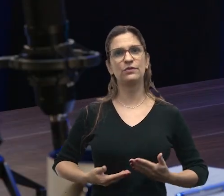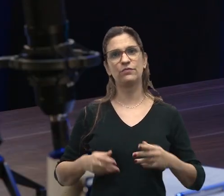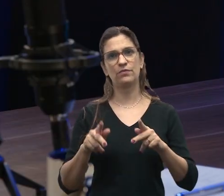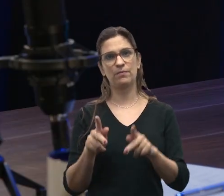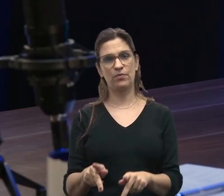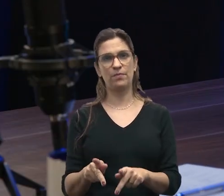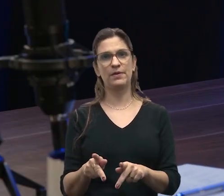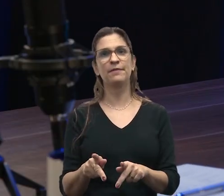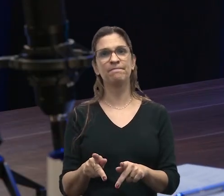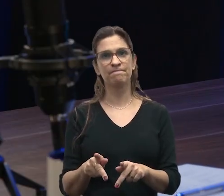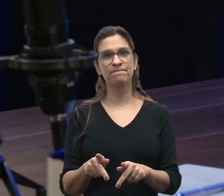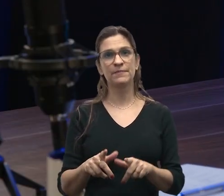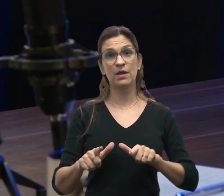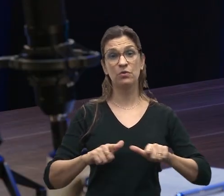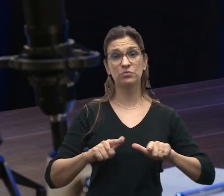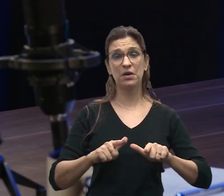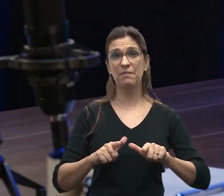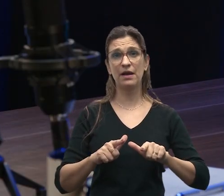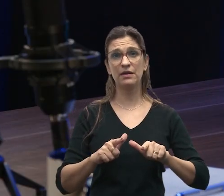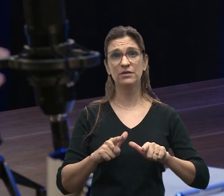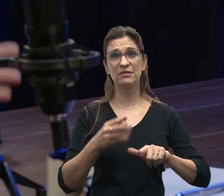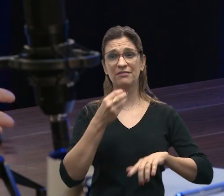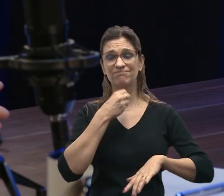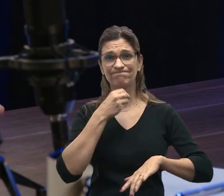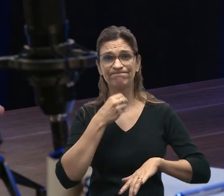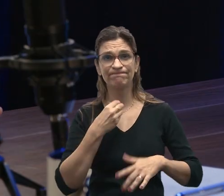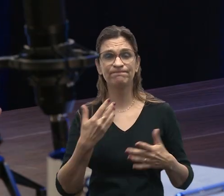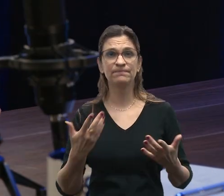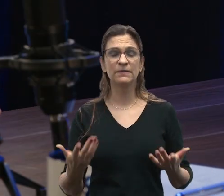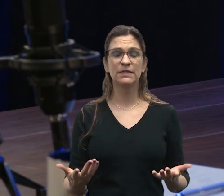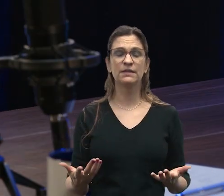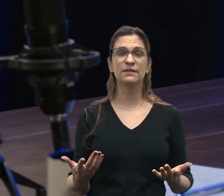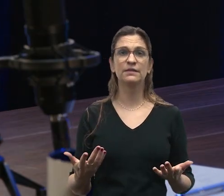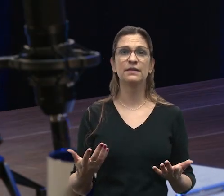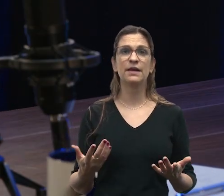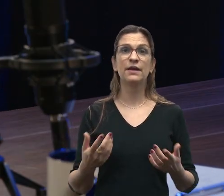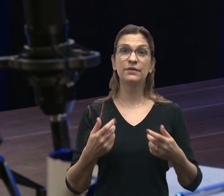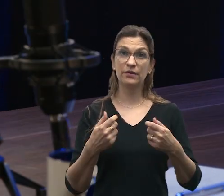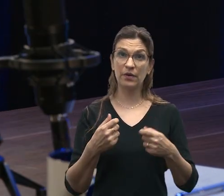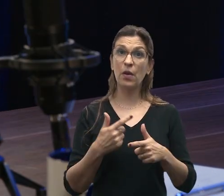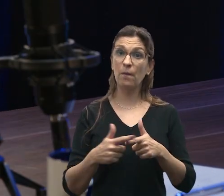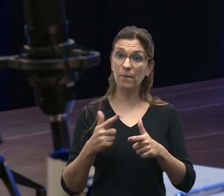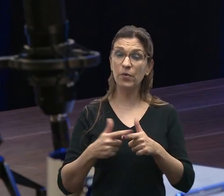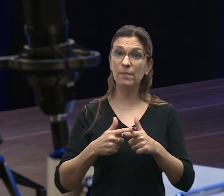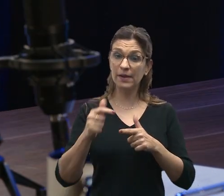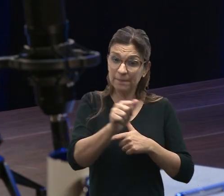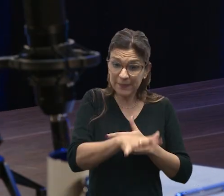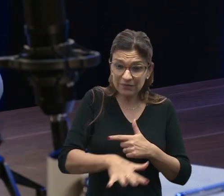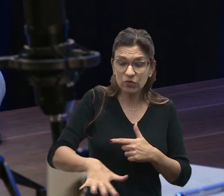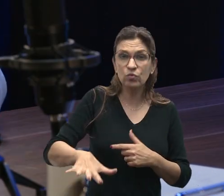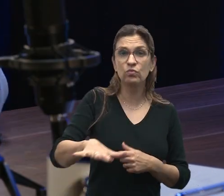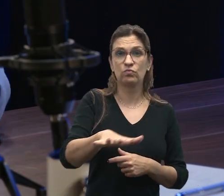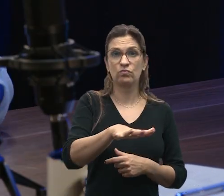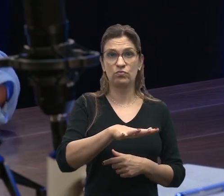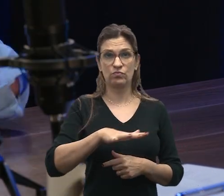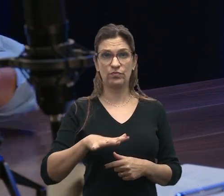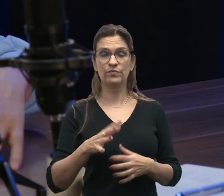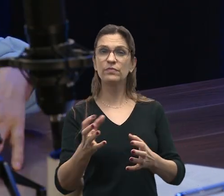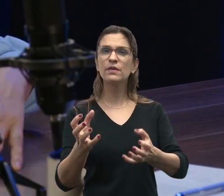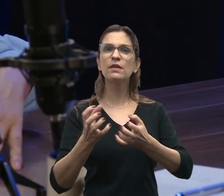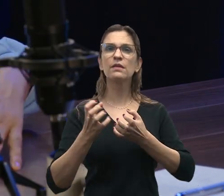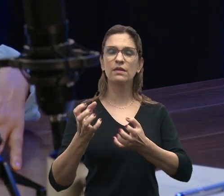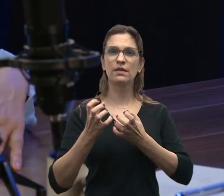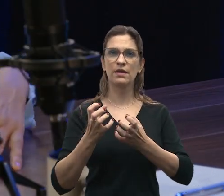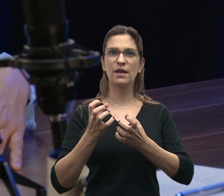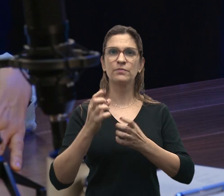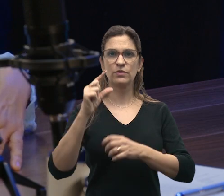está empobrecendo. E a gente precisa saber que isso é um problema para a sociedade, né? Então, nós queremos reduzir a jornada